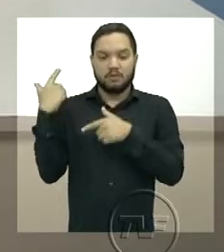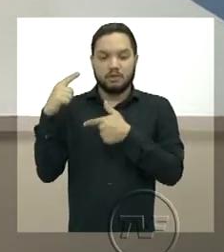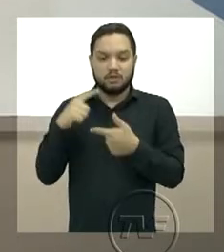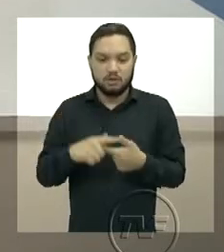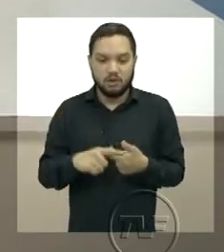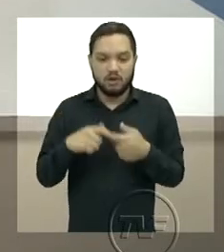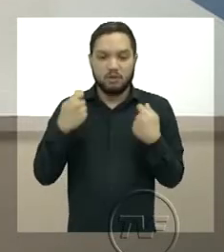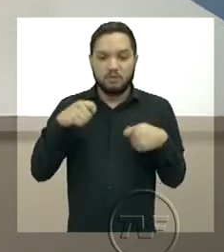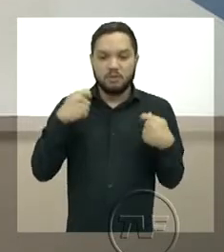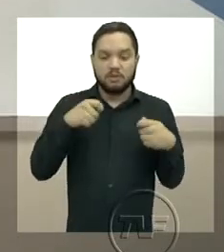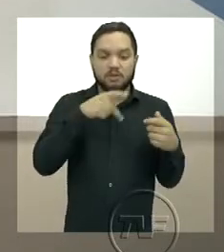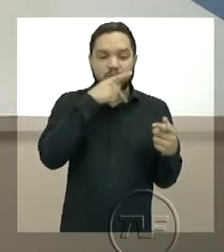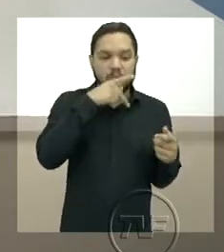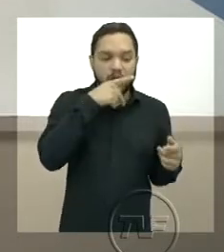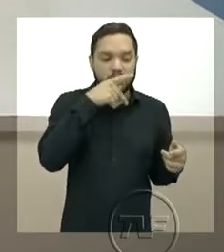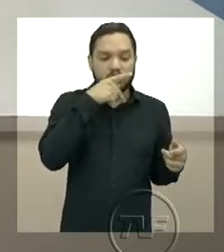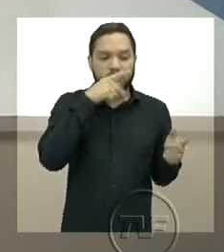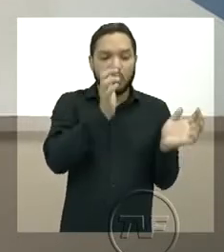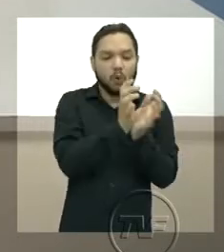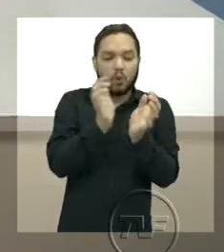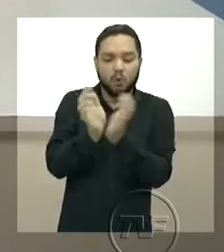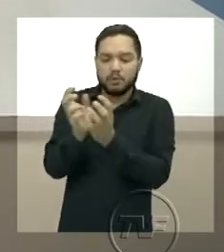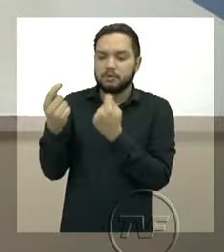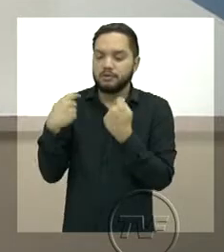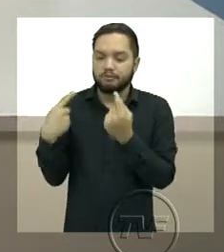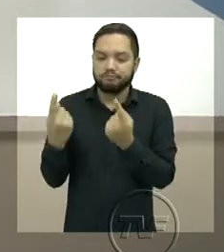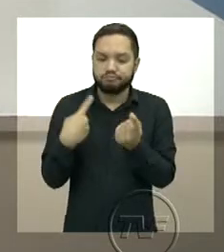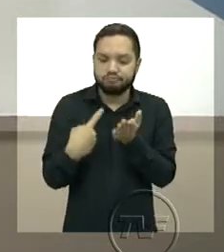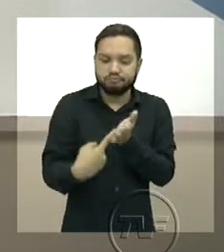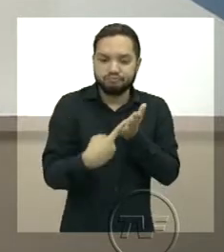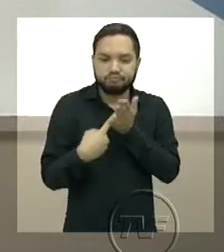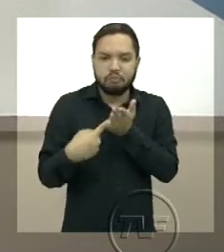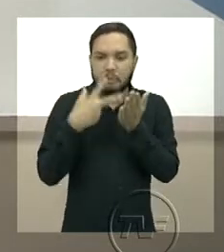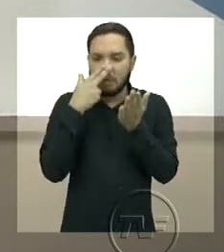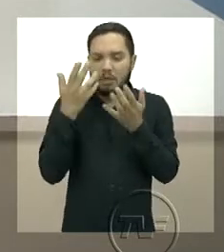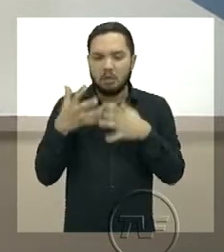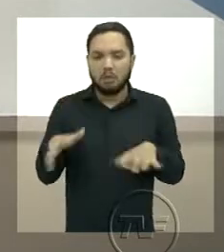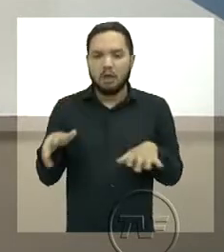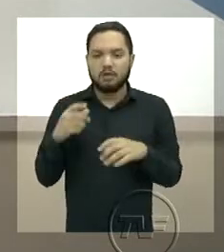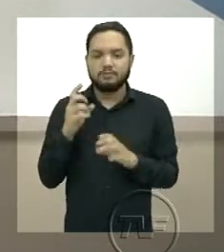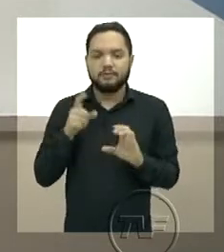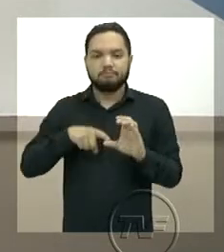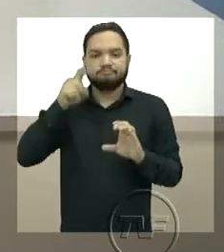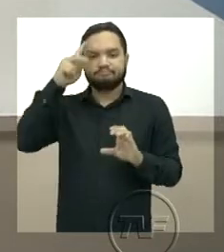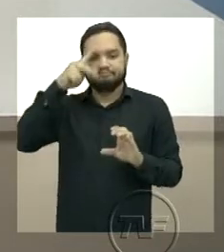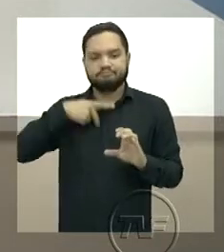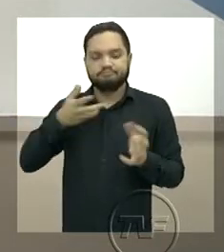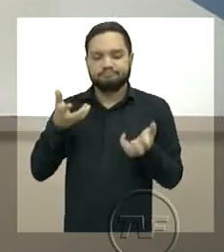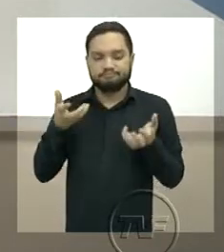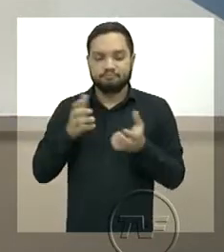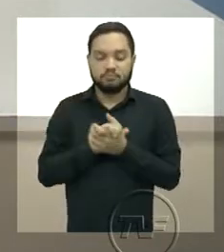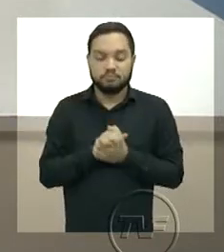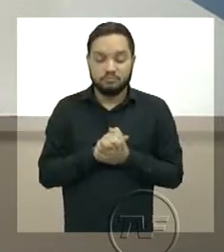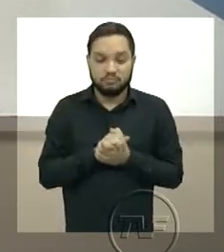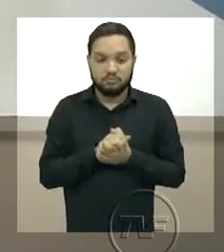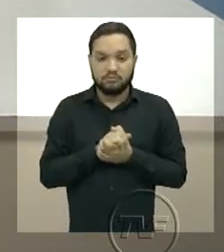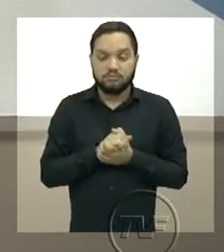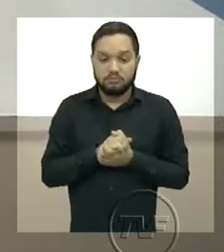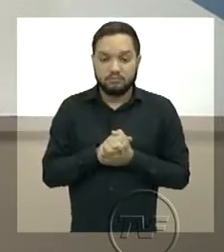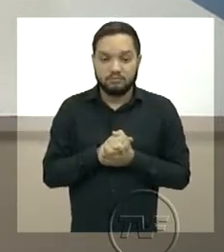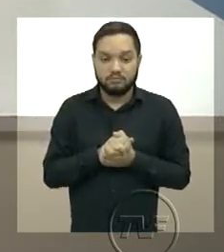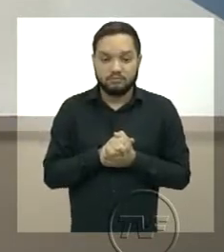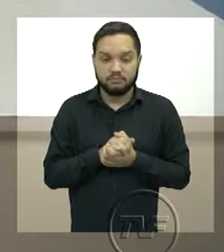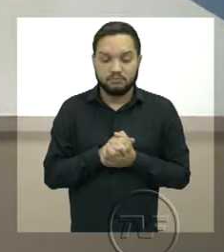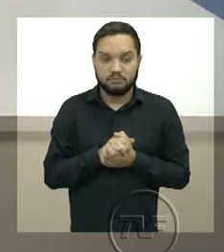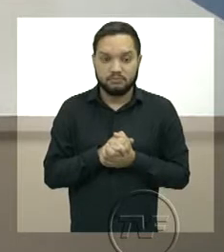com as lideranças partidárias, com os grupos políticos, para ir para os segmentos temáticos, né? E aí restabelece-se o